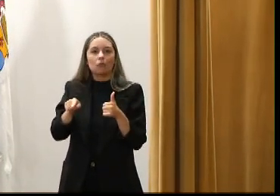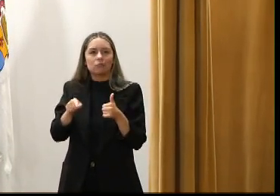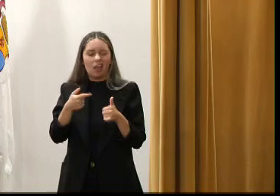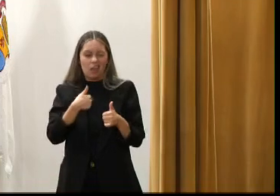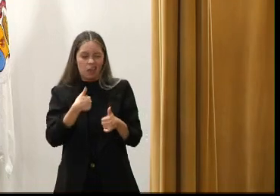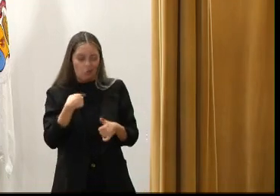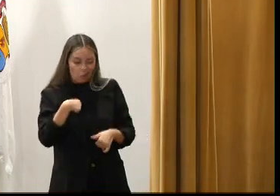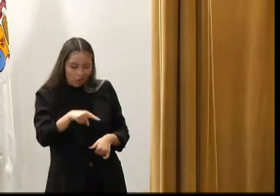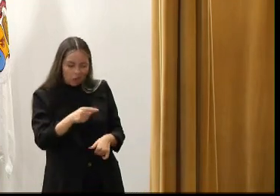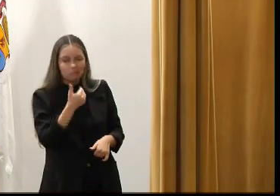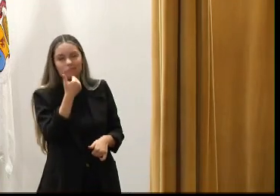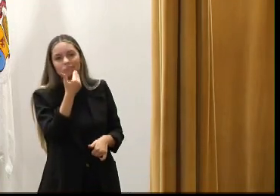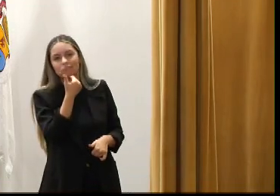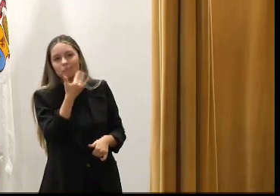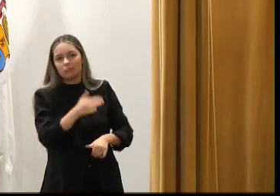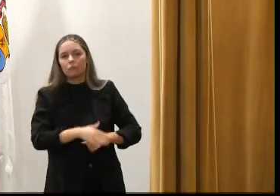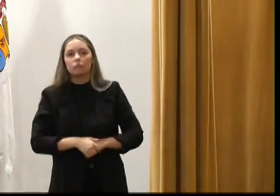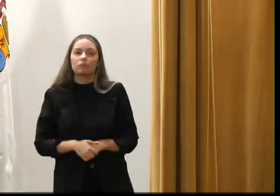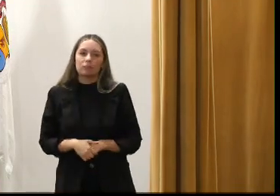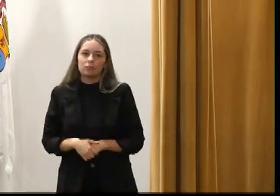eu.